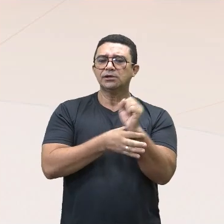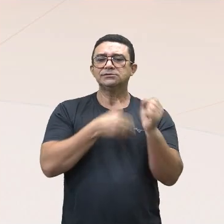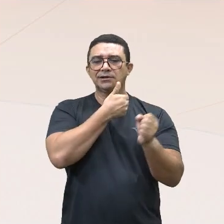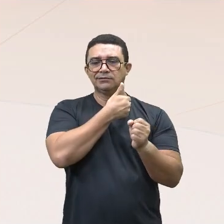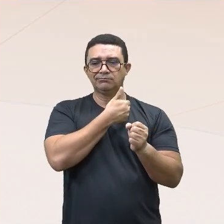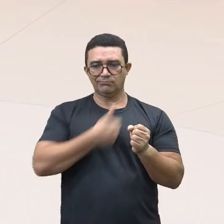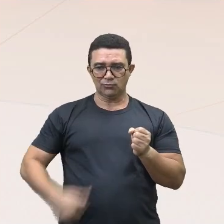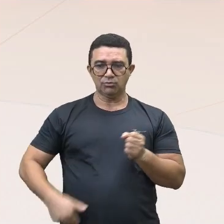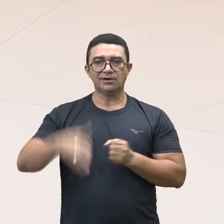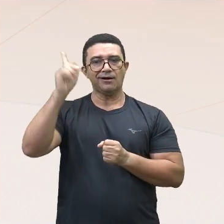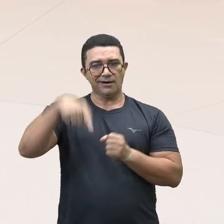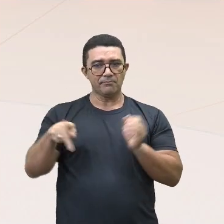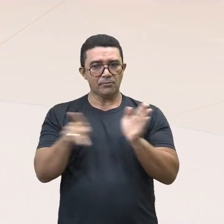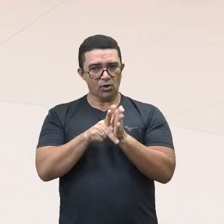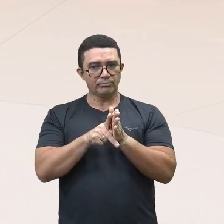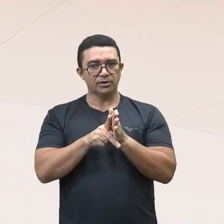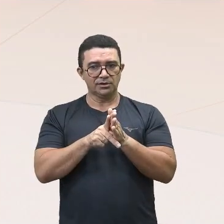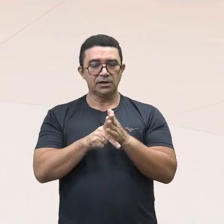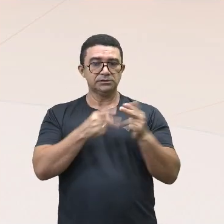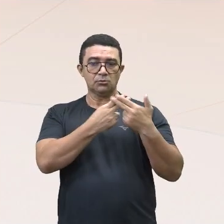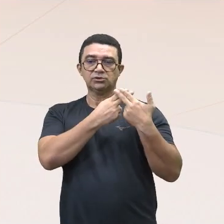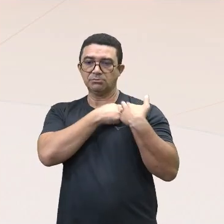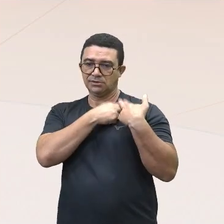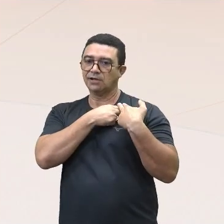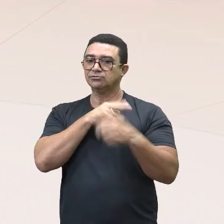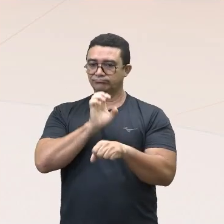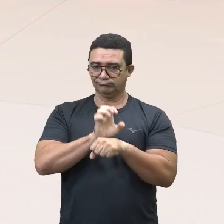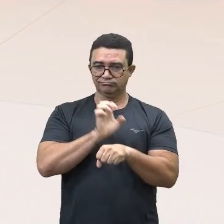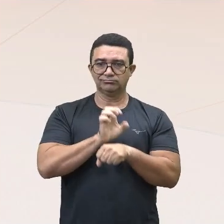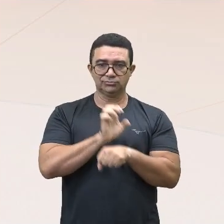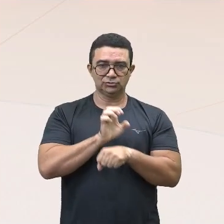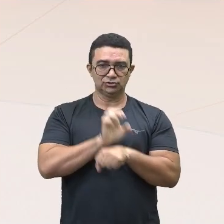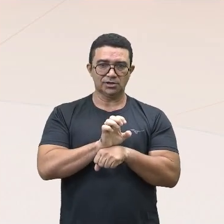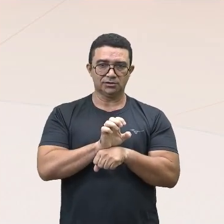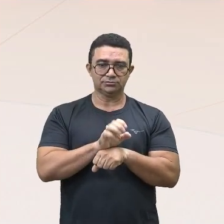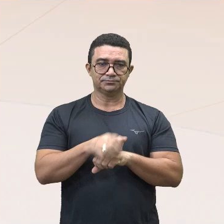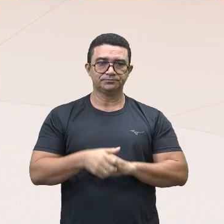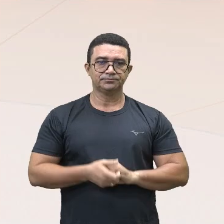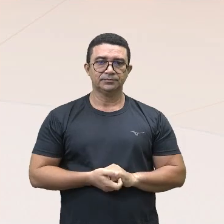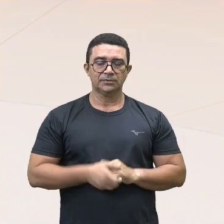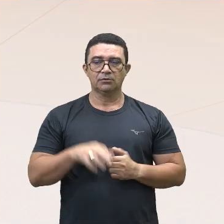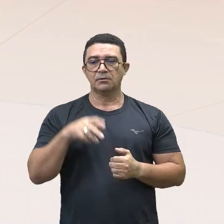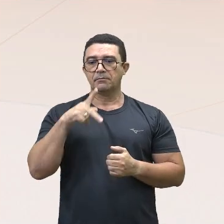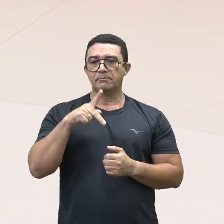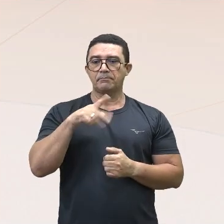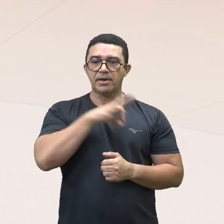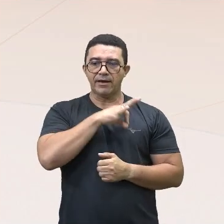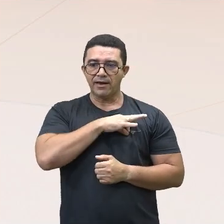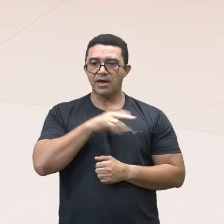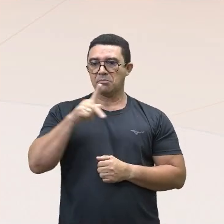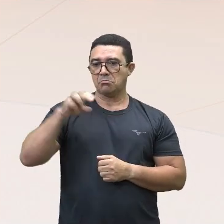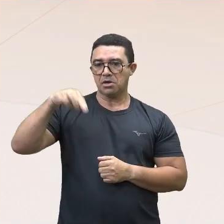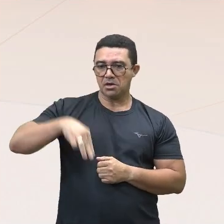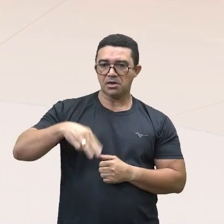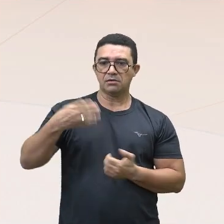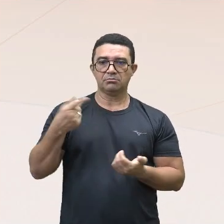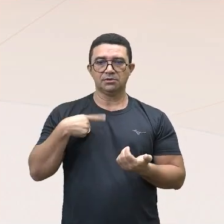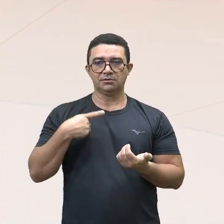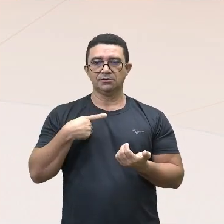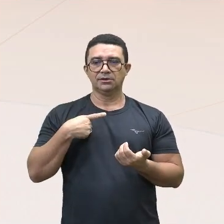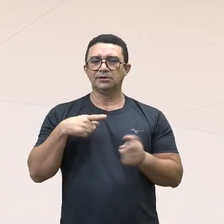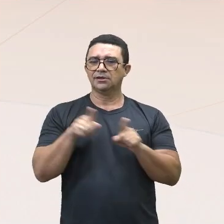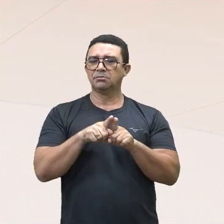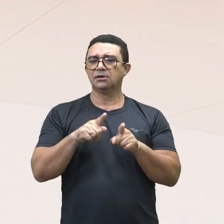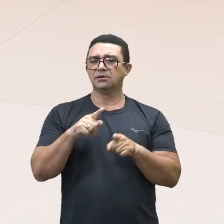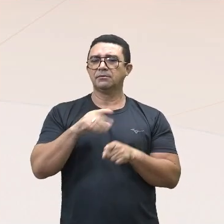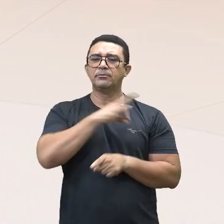governo estadual, né? Então são os governos estaduais que formam as políticas militares, polícias militares e as polícias